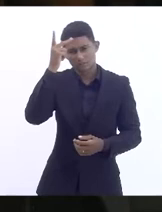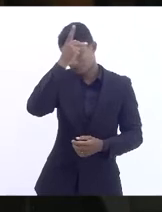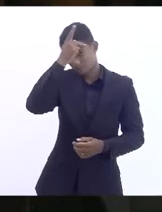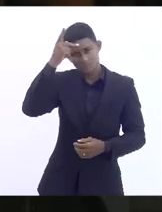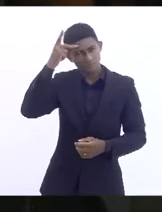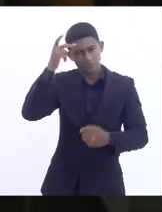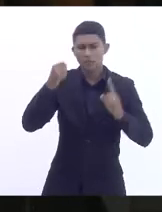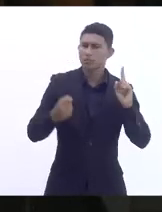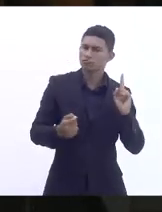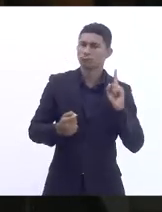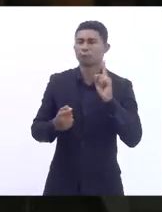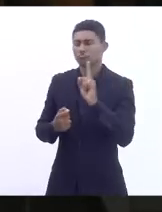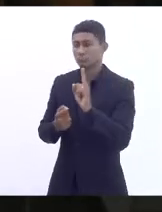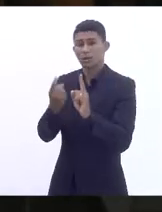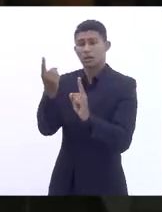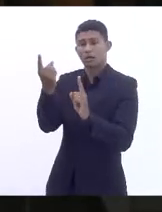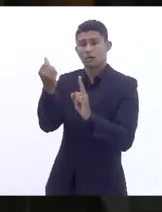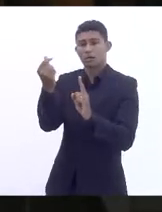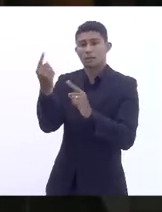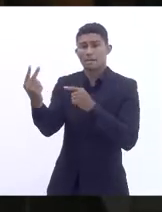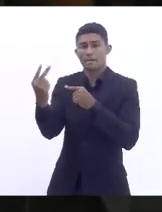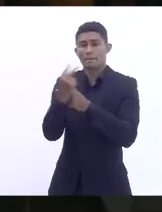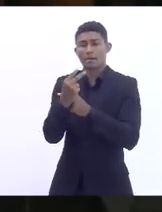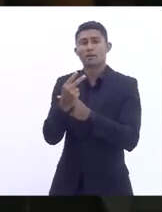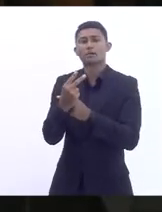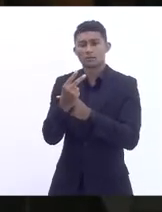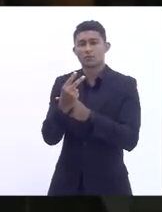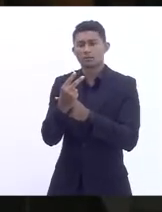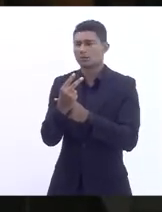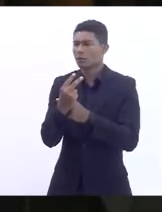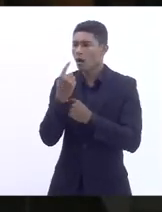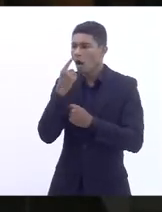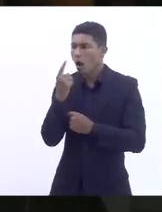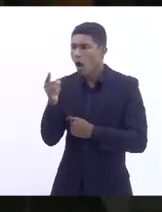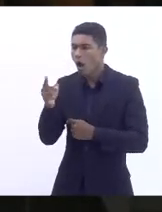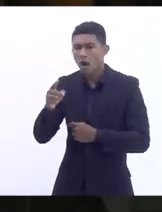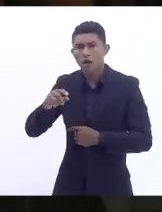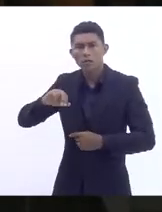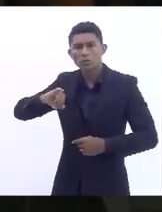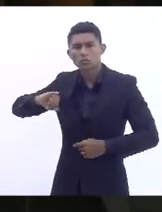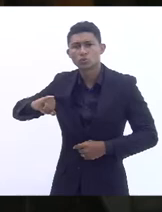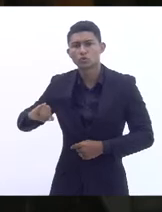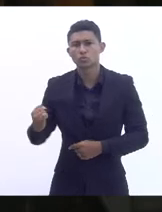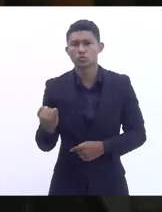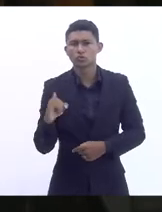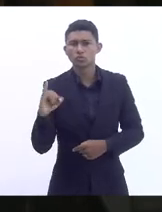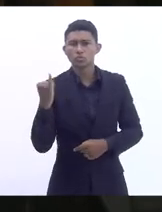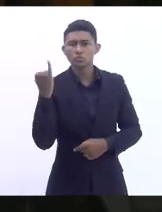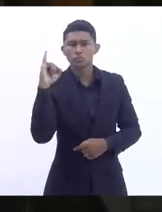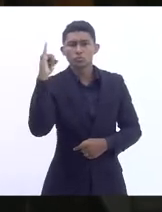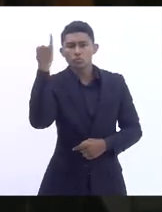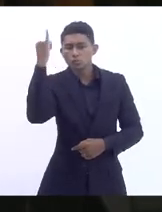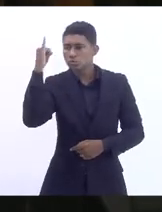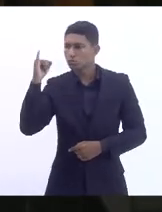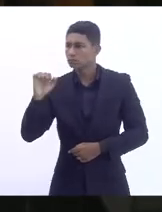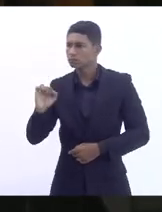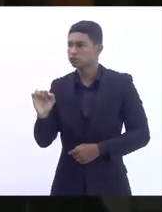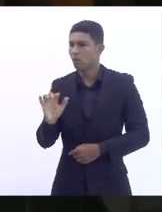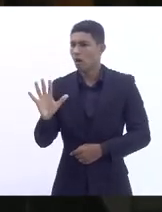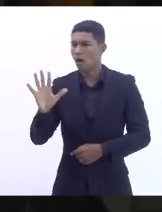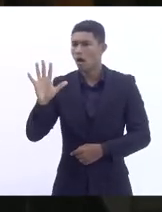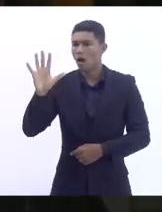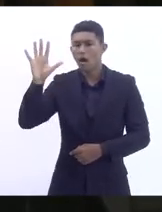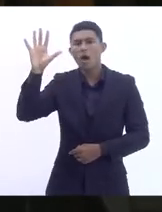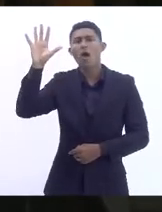tomar dinheiro, os juros vão ser exorbitantes, muito maior